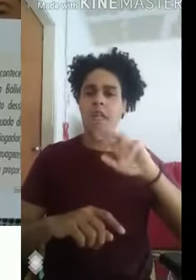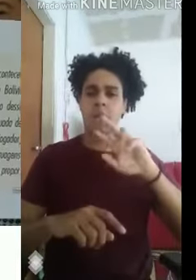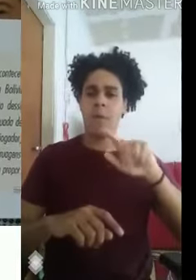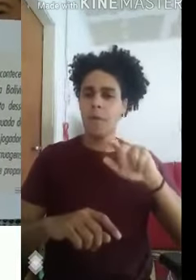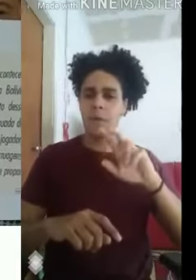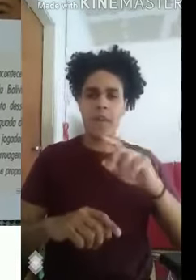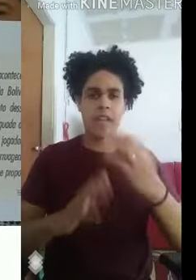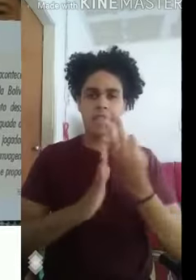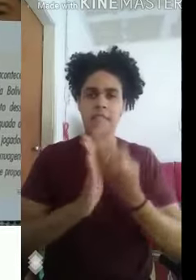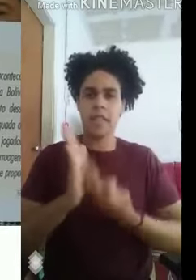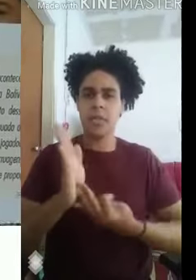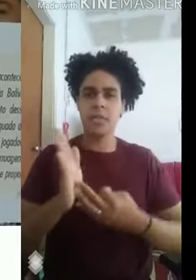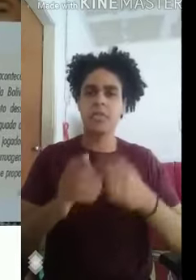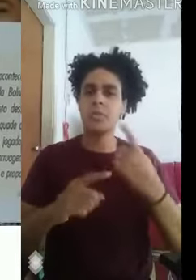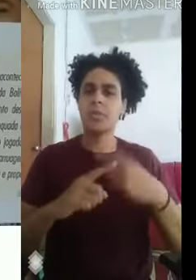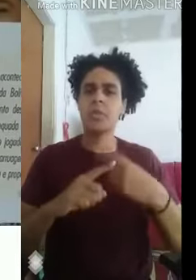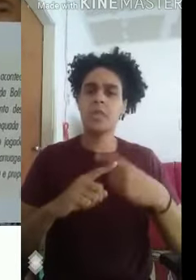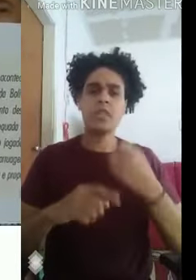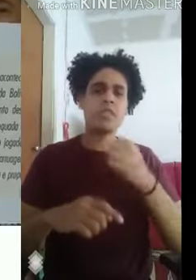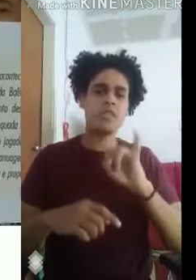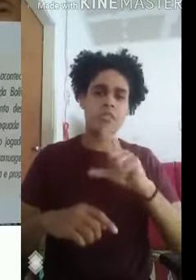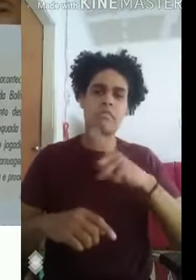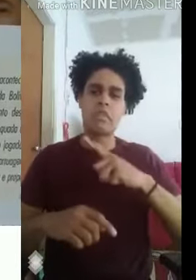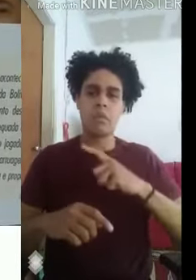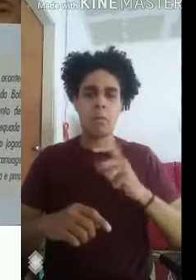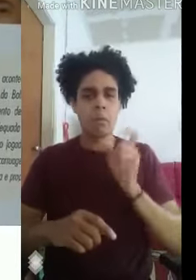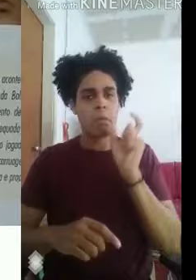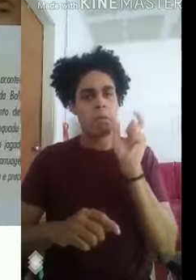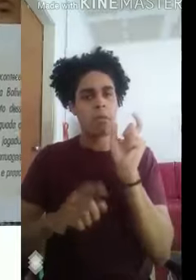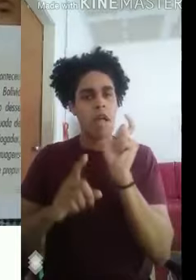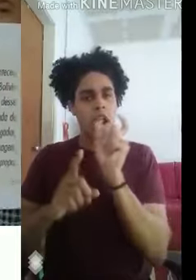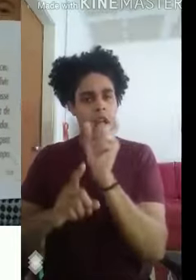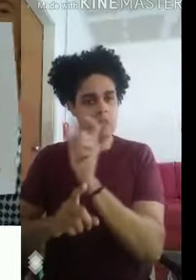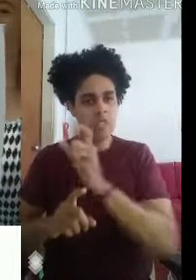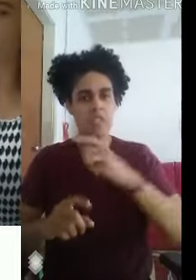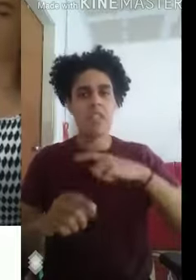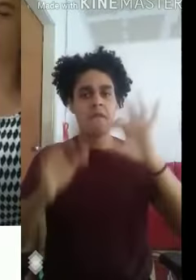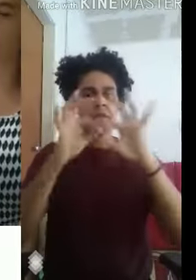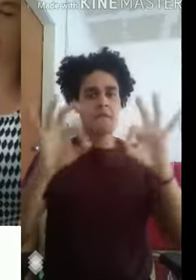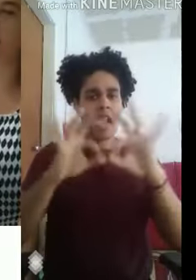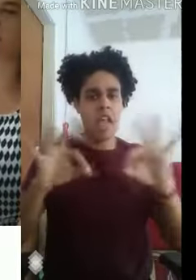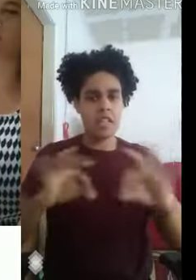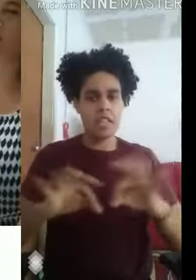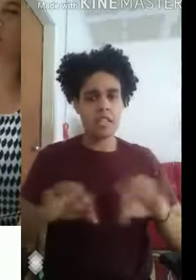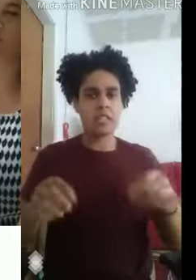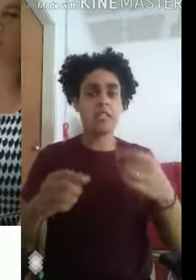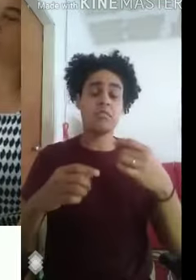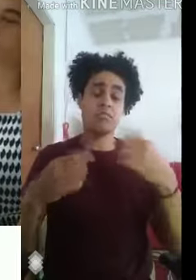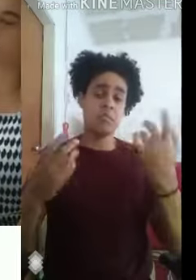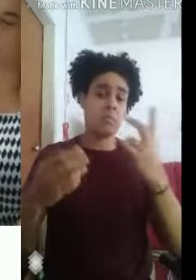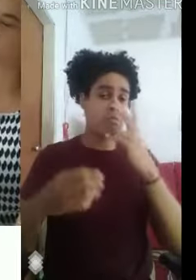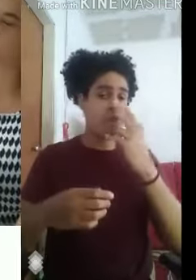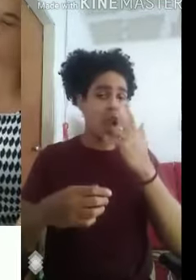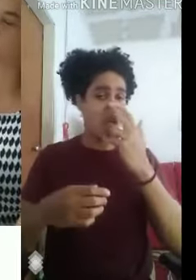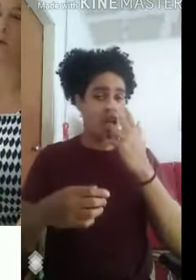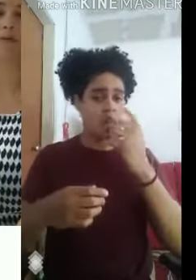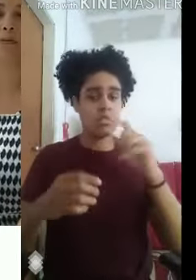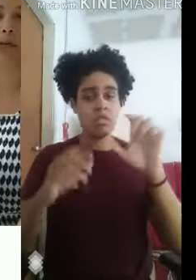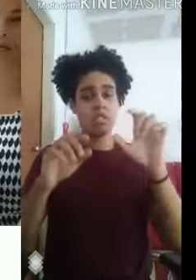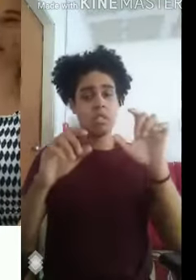considerado um texto se ele é formado por palavras, por frases e aparentemente ele forma um